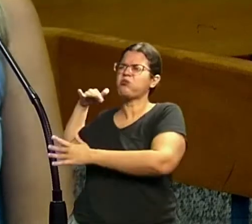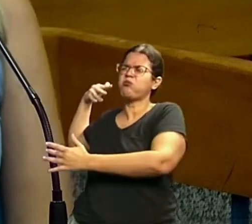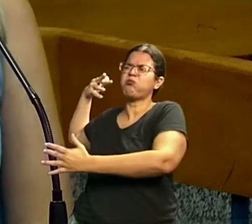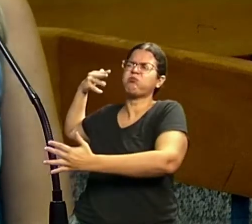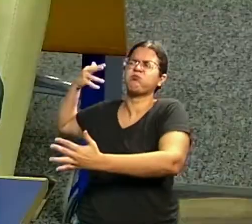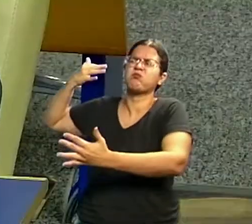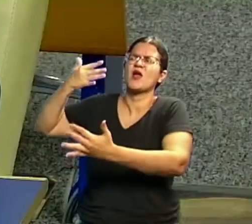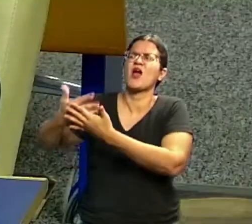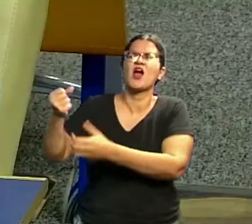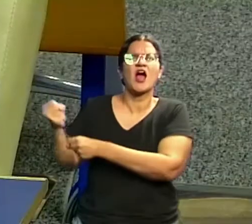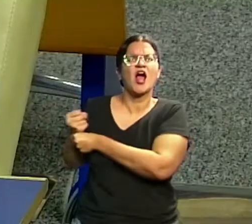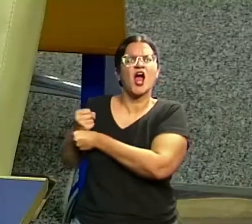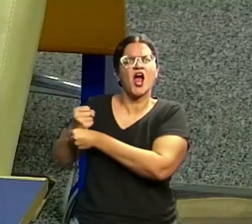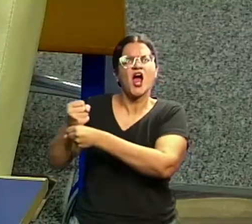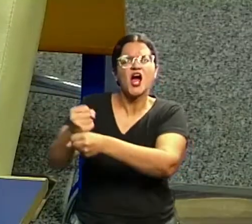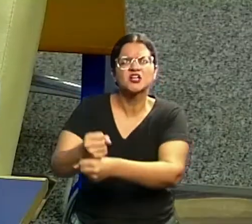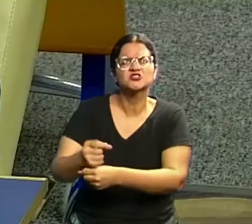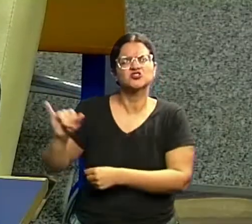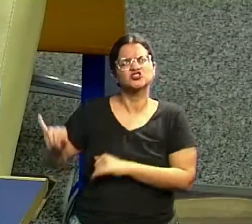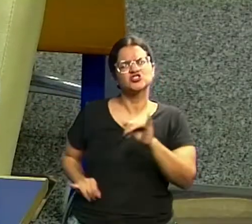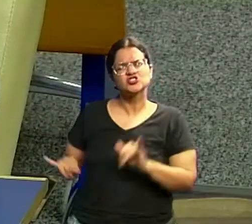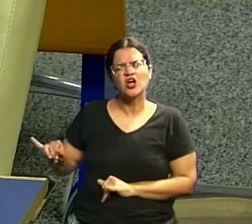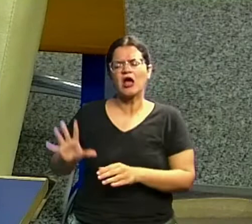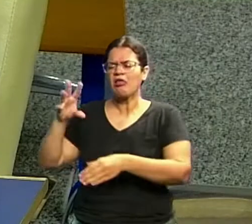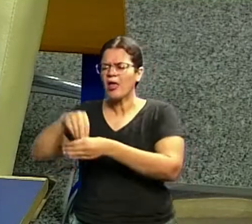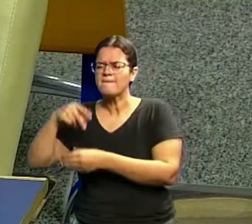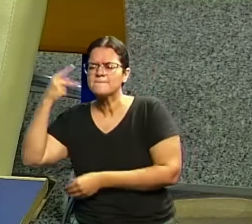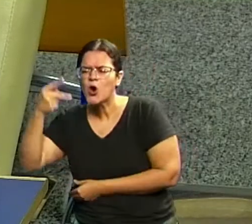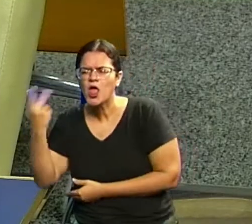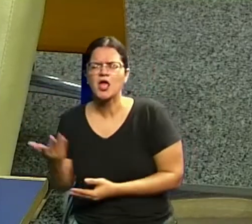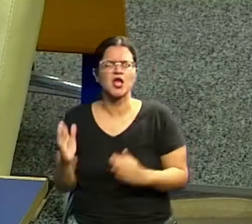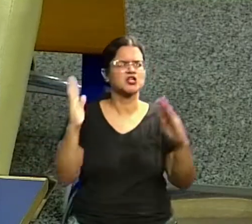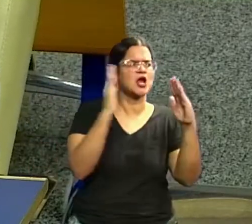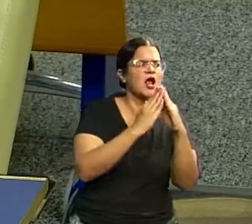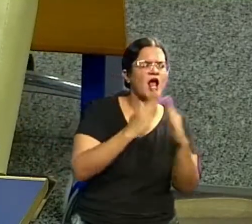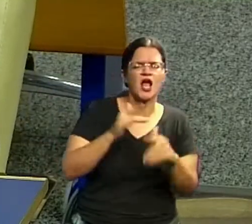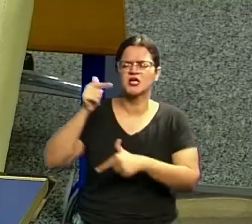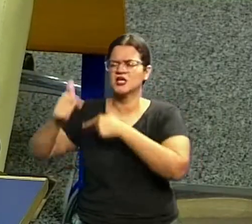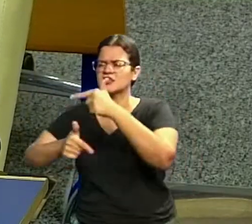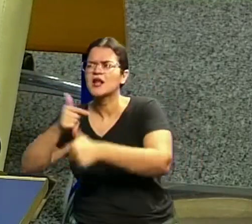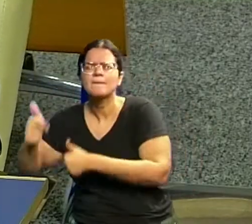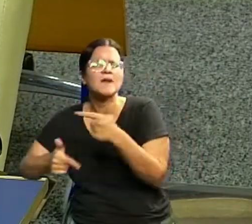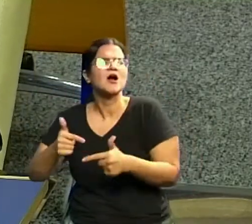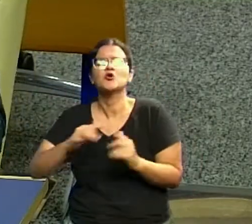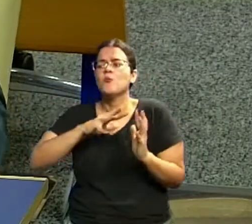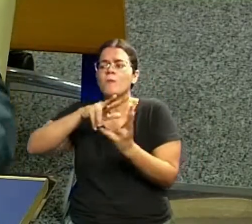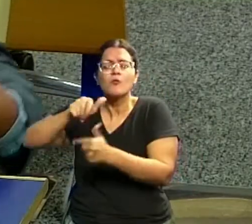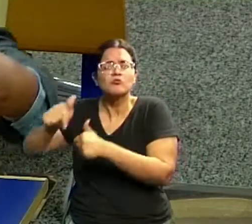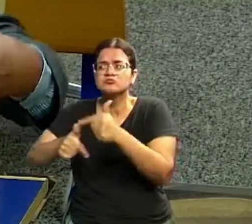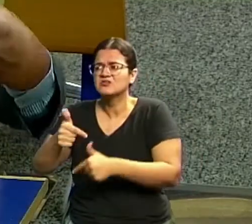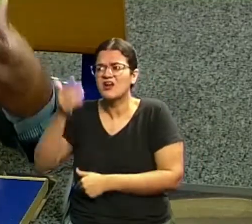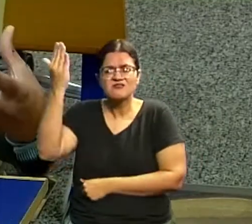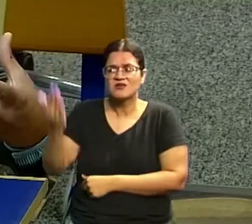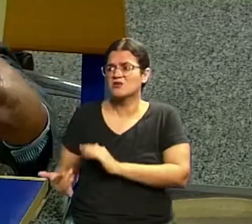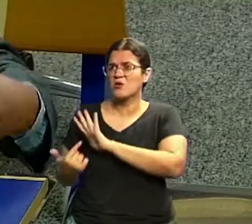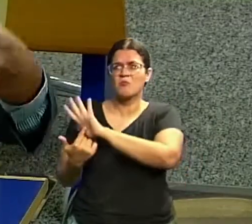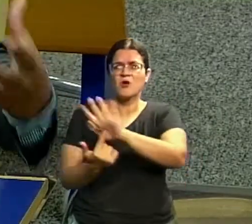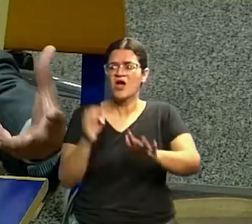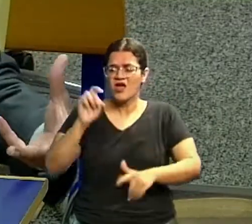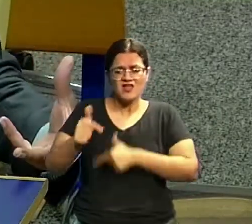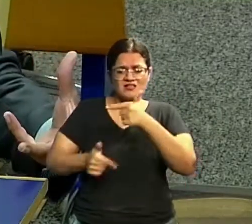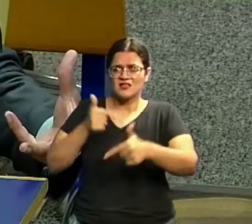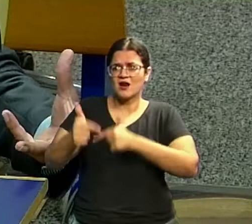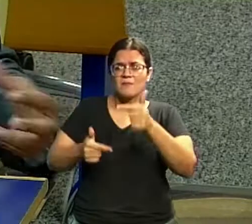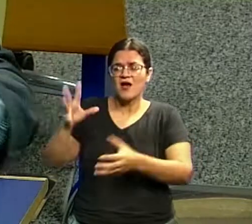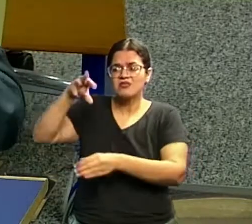no dia a dia, dentro da política, da vida doméstica, do lar, do trabalho, no mundo do trabalho. Você é uma trabalhadora